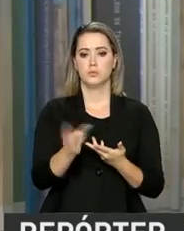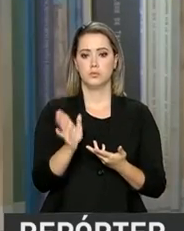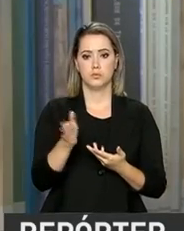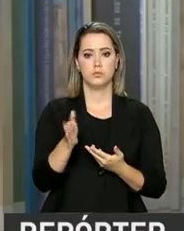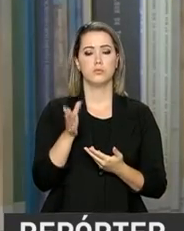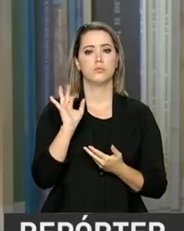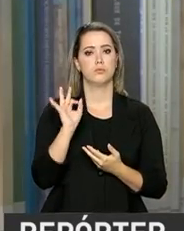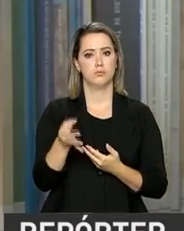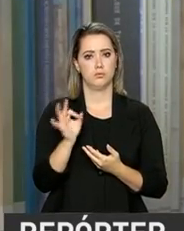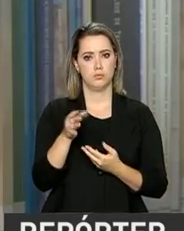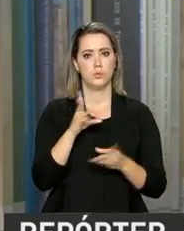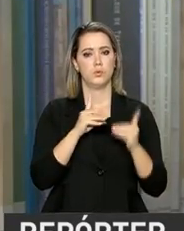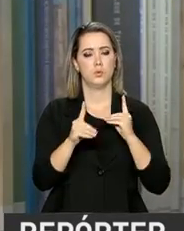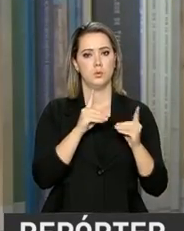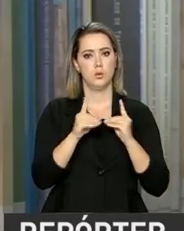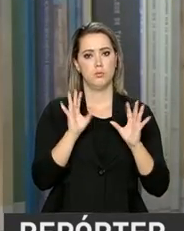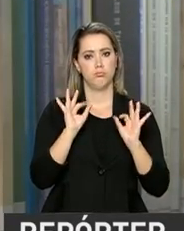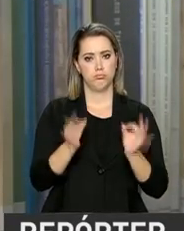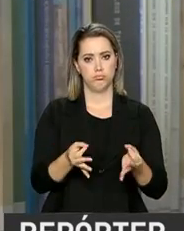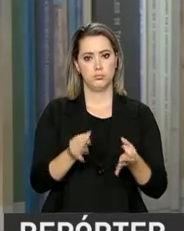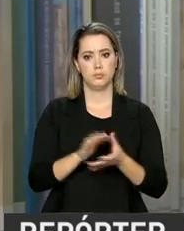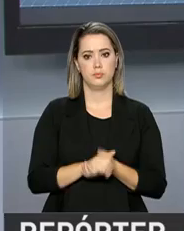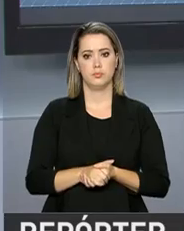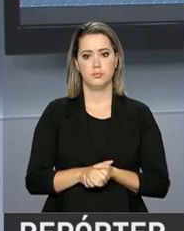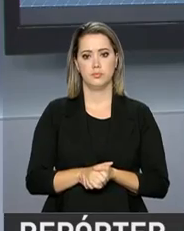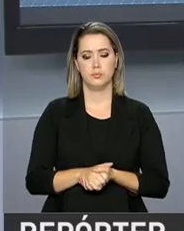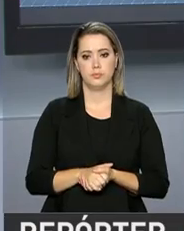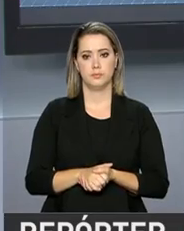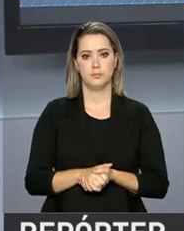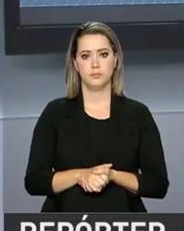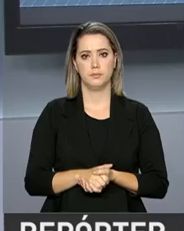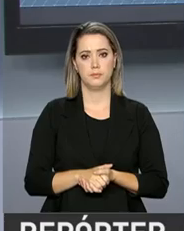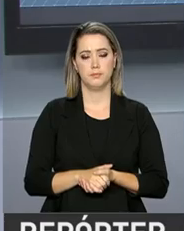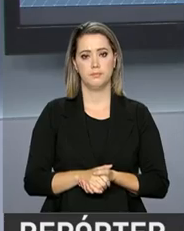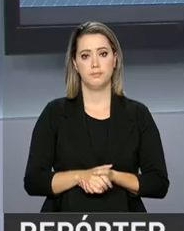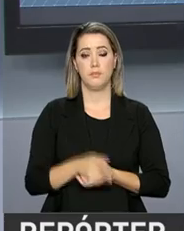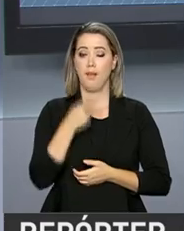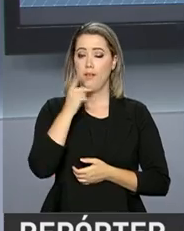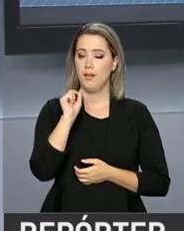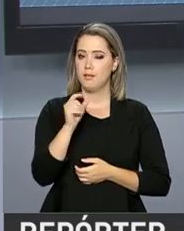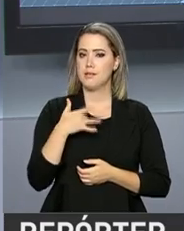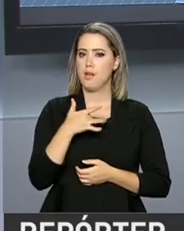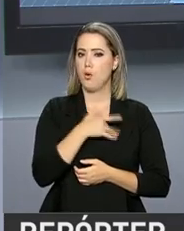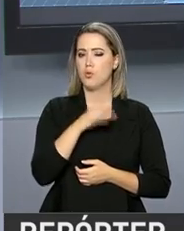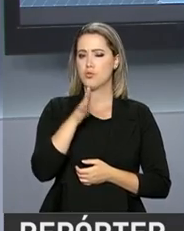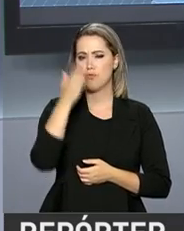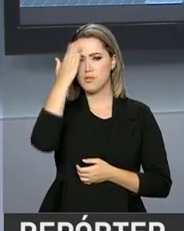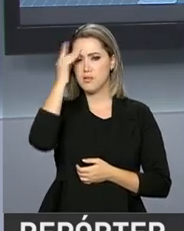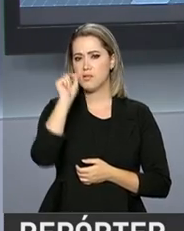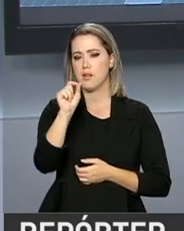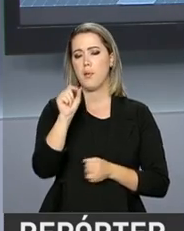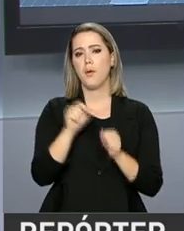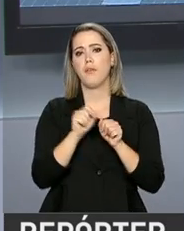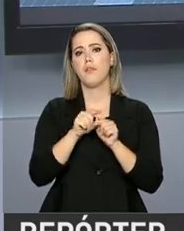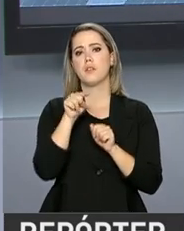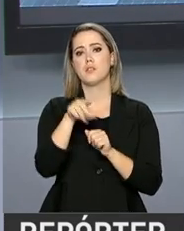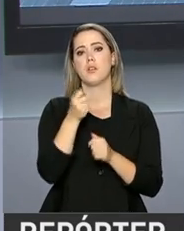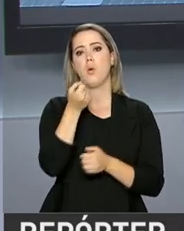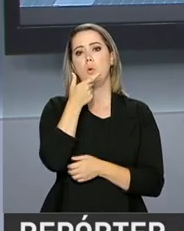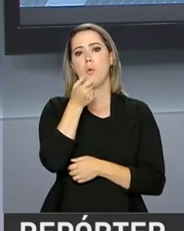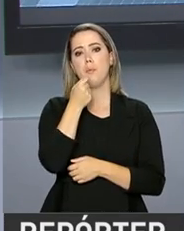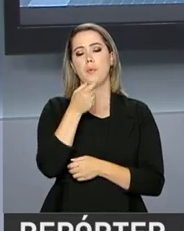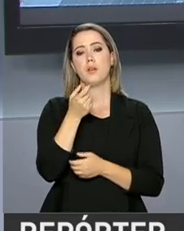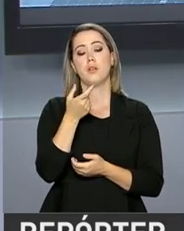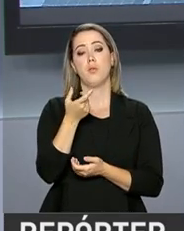tá bem eh discutido está resolvido bom falando em saúde você sabe o que fazer quando compra o